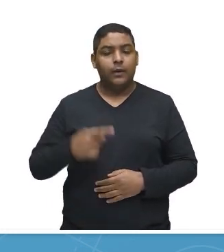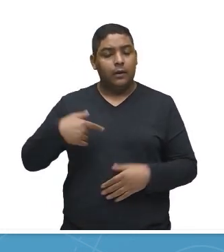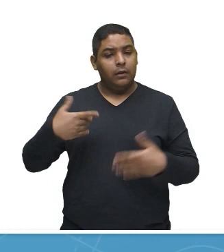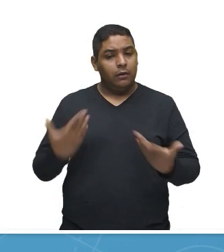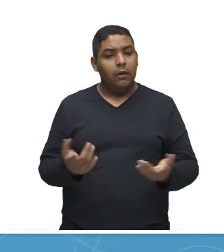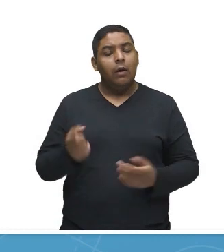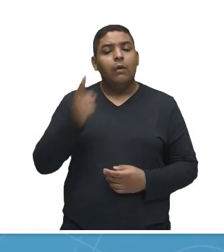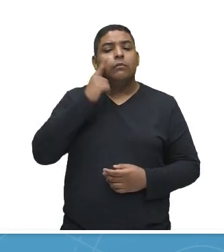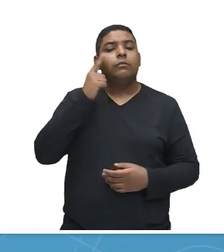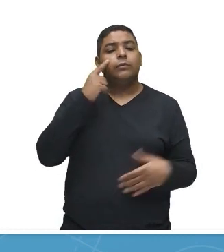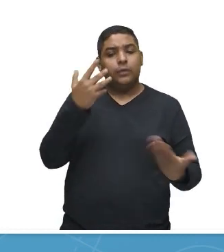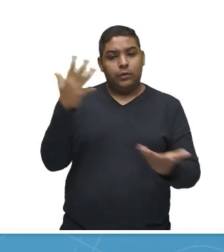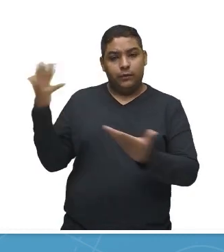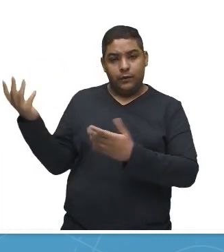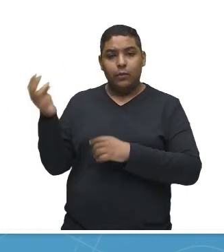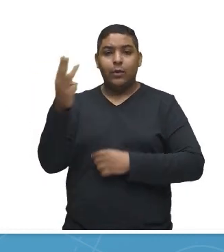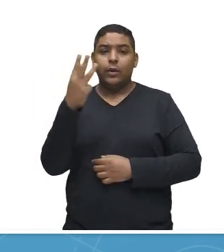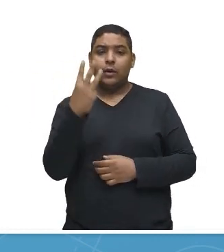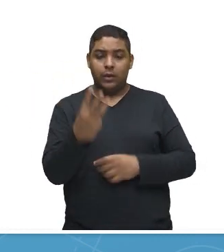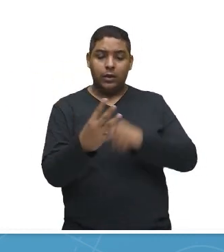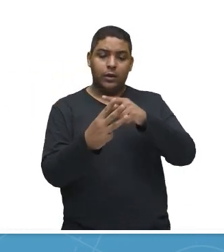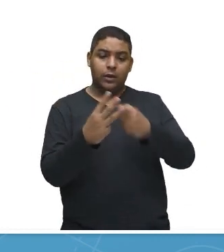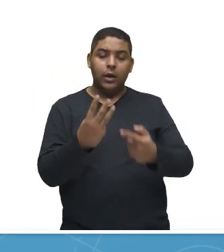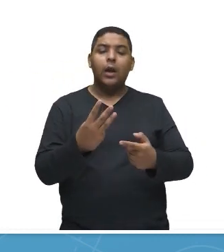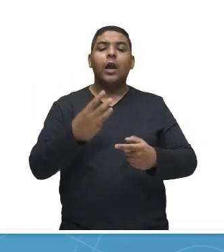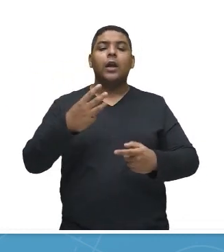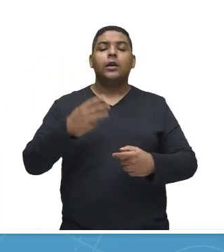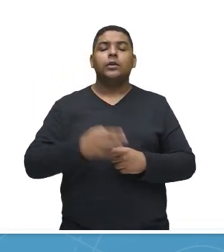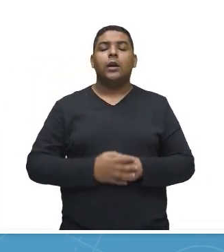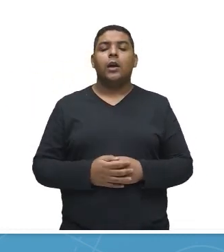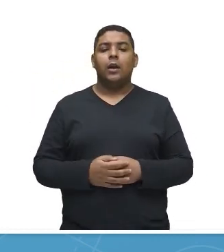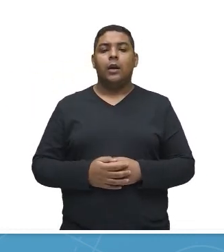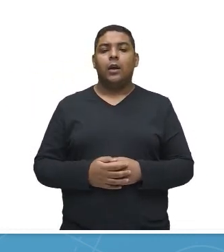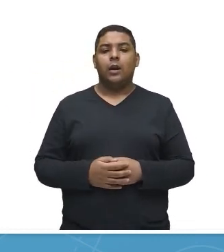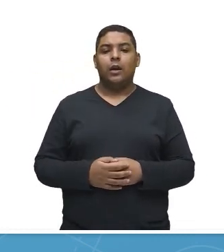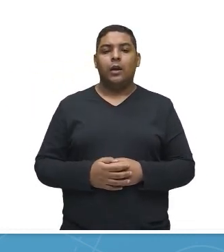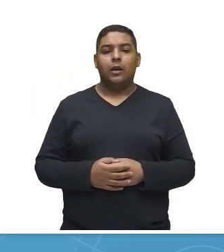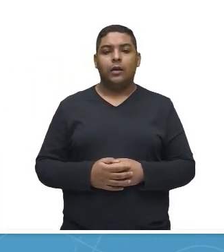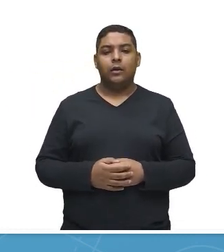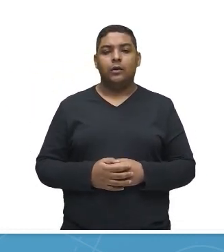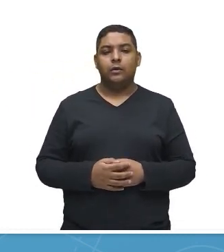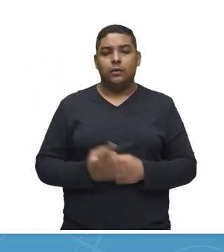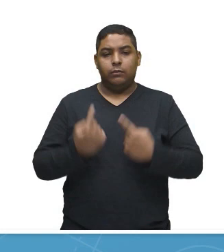aí 3 lutas corporais indígenas: o Cauca,